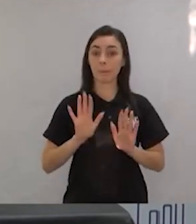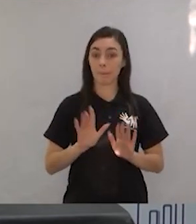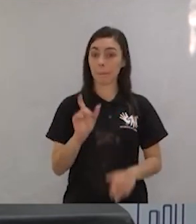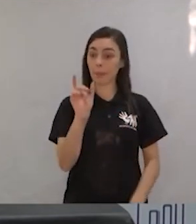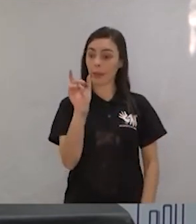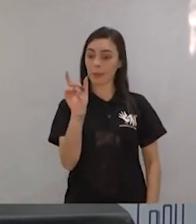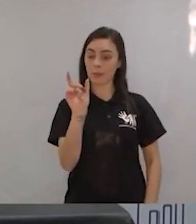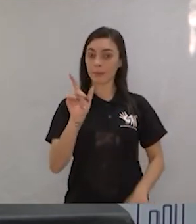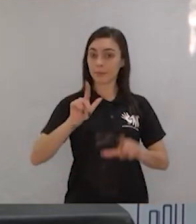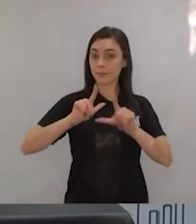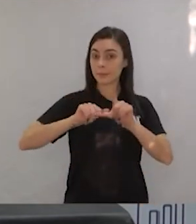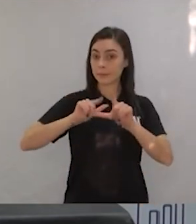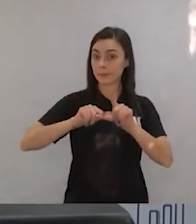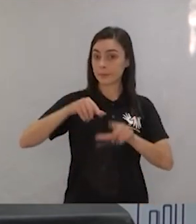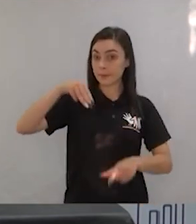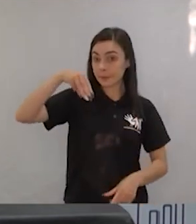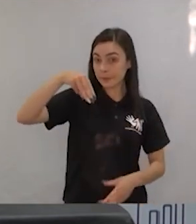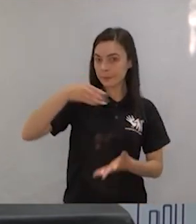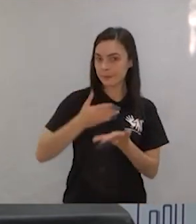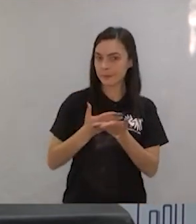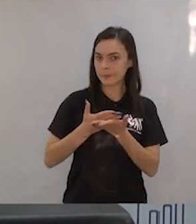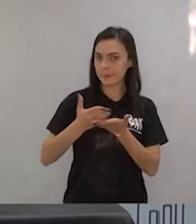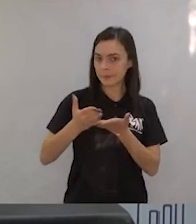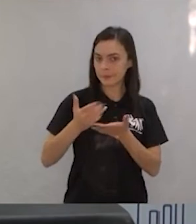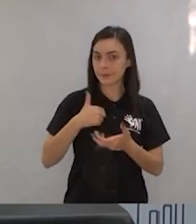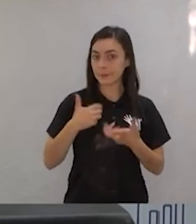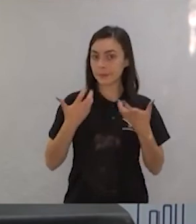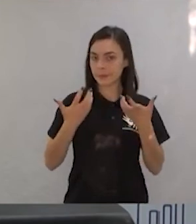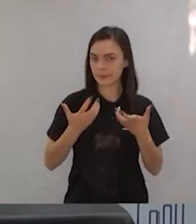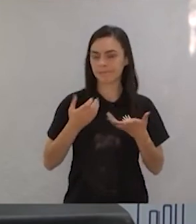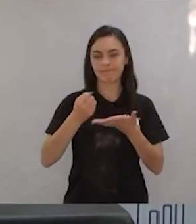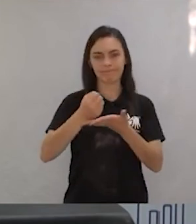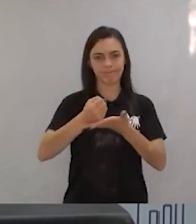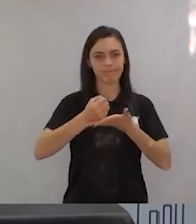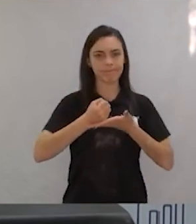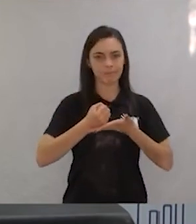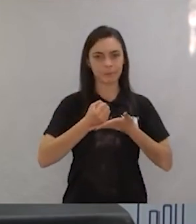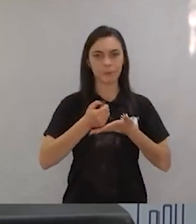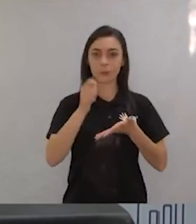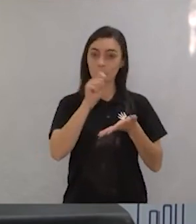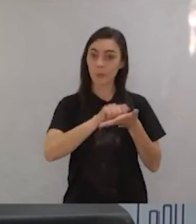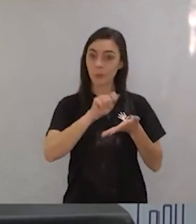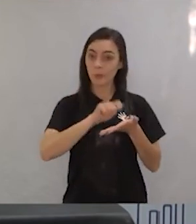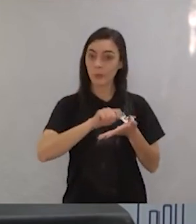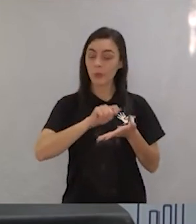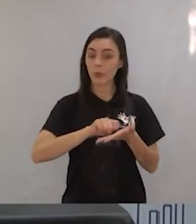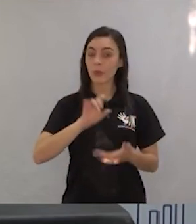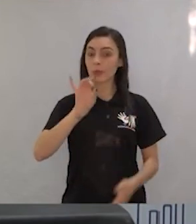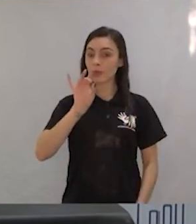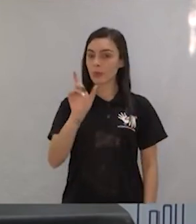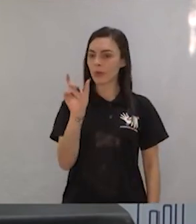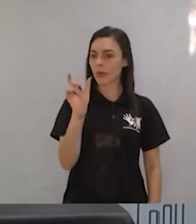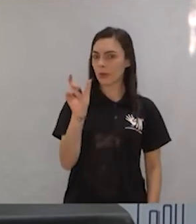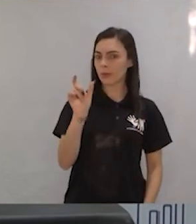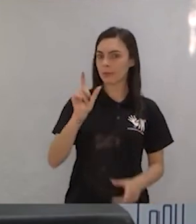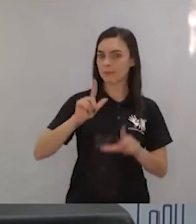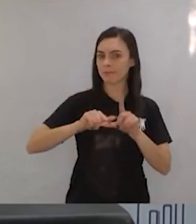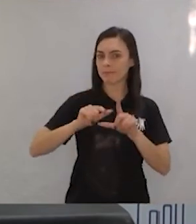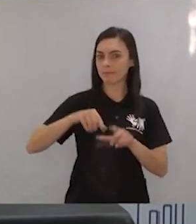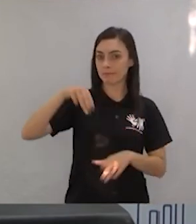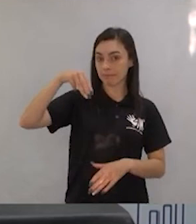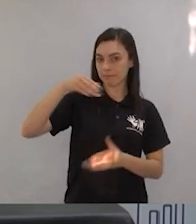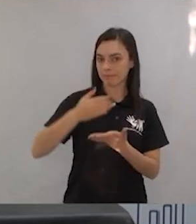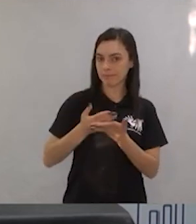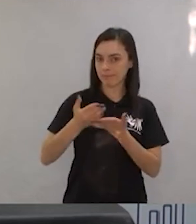Eu quero palavras que comecem com a letra M. Então me ajudem aí. Vamos anotar só as